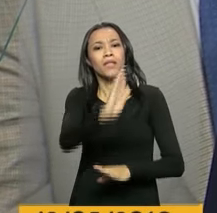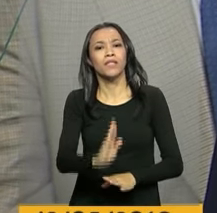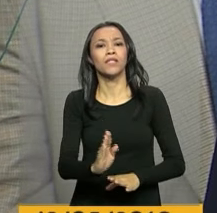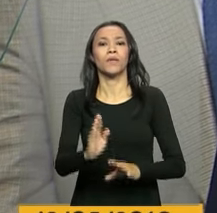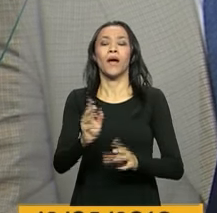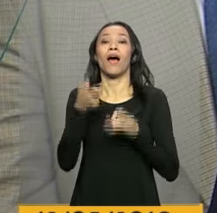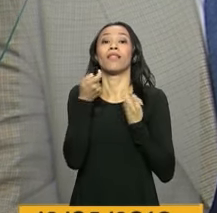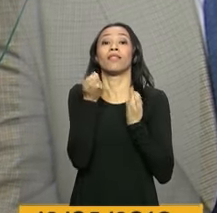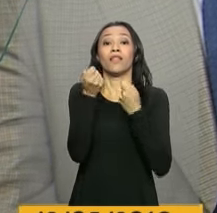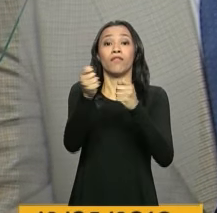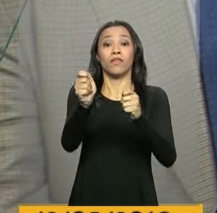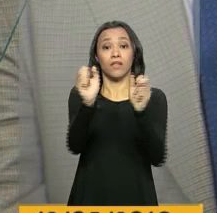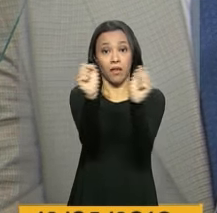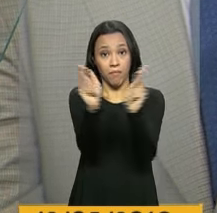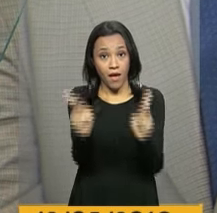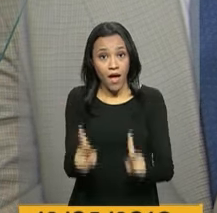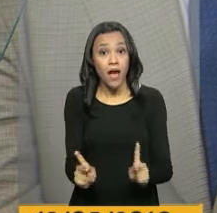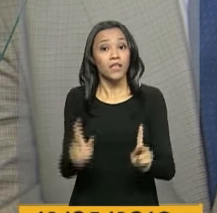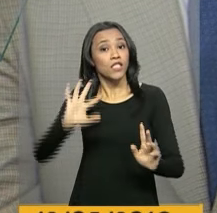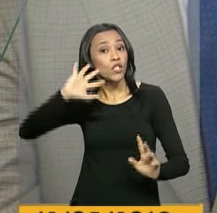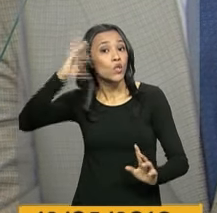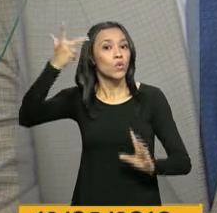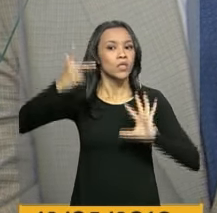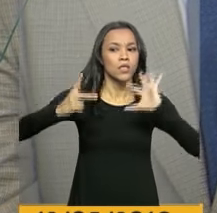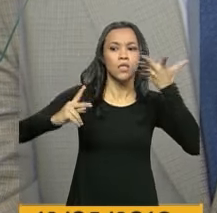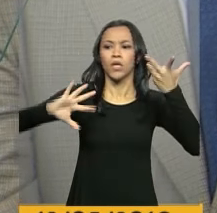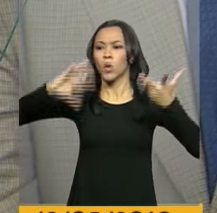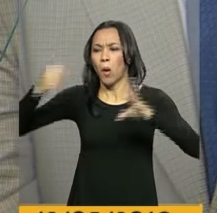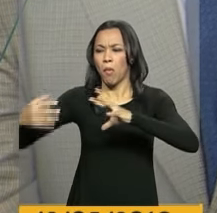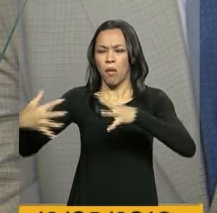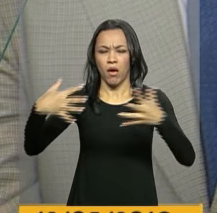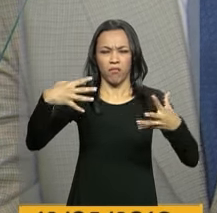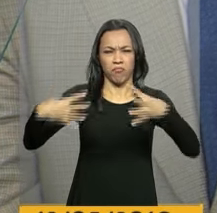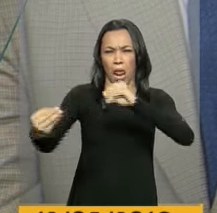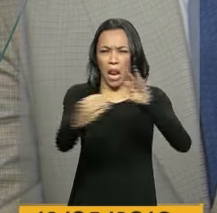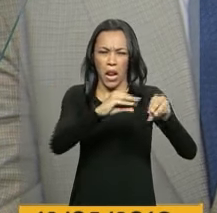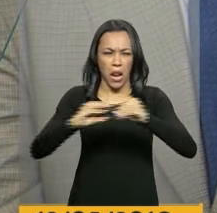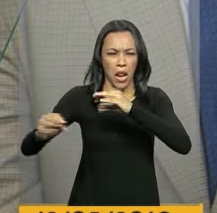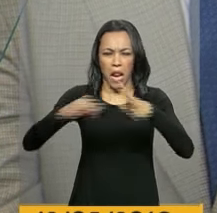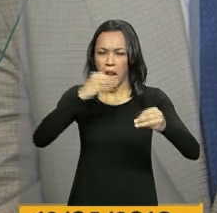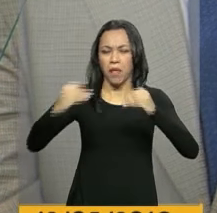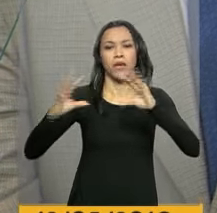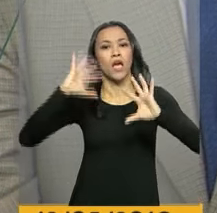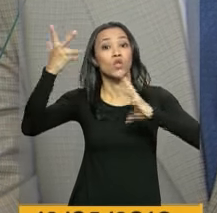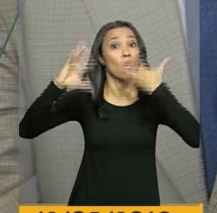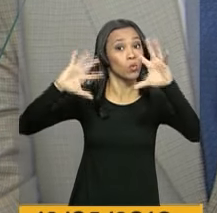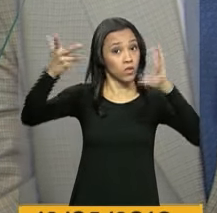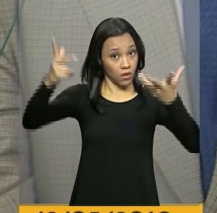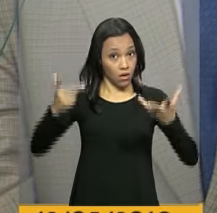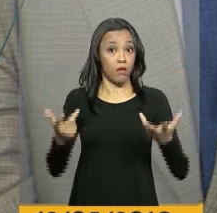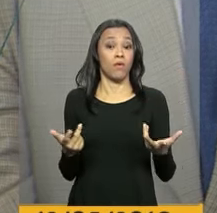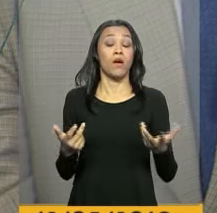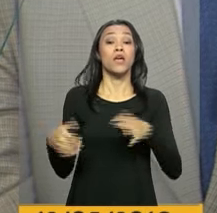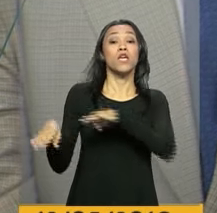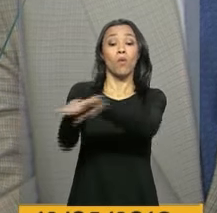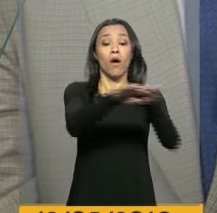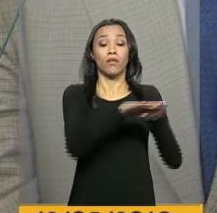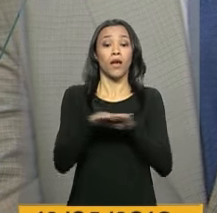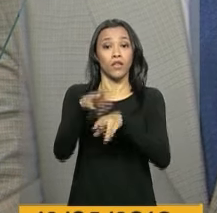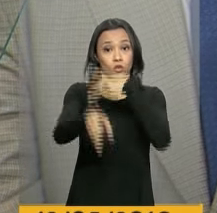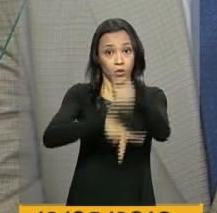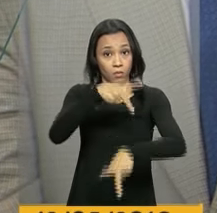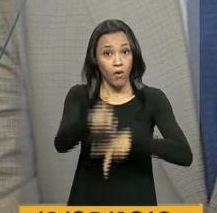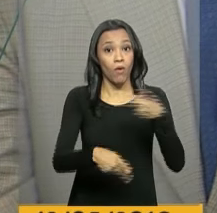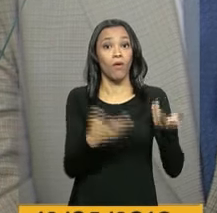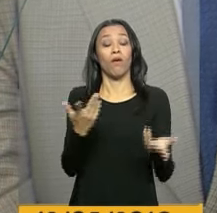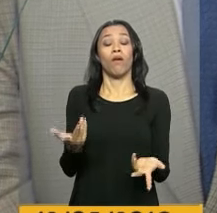paz e da solução pacífica de conflitos, o respeito à autodeterminação dos povos, a igualdade entre os Estados, a